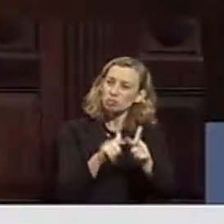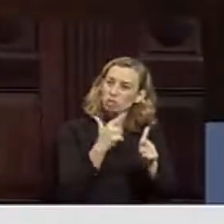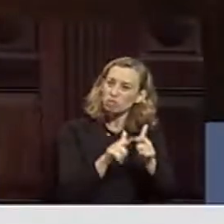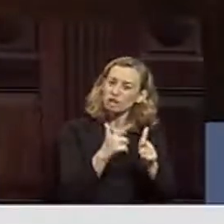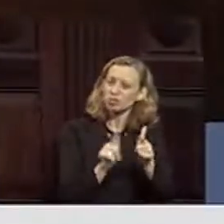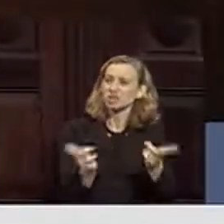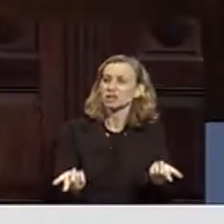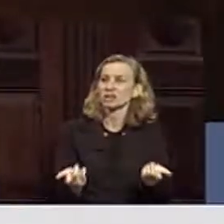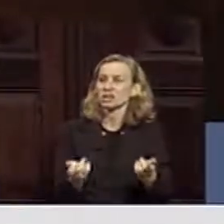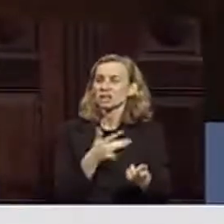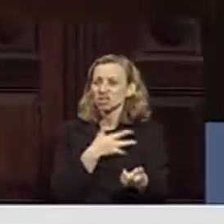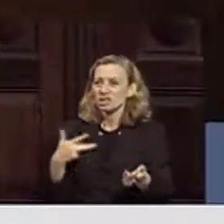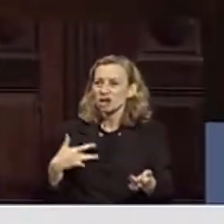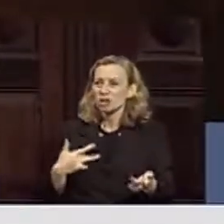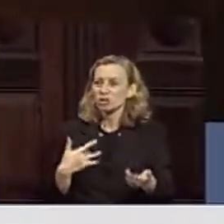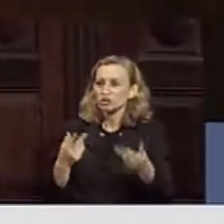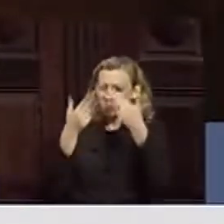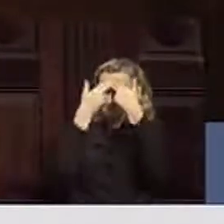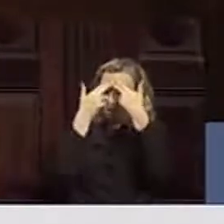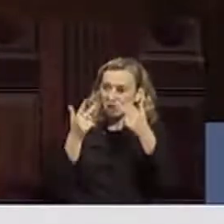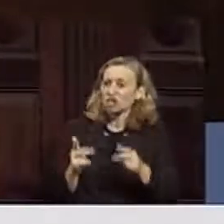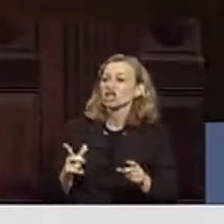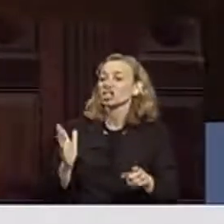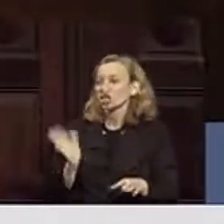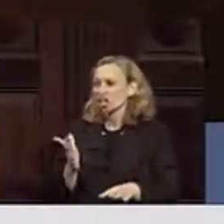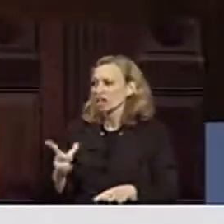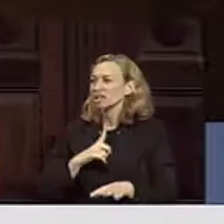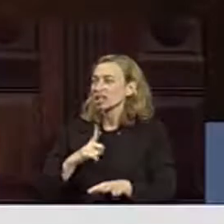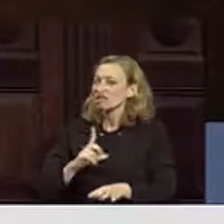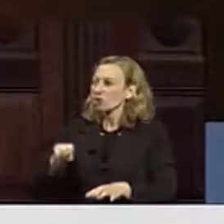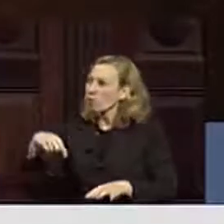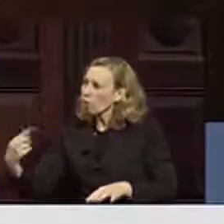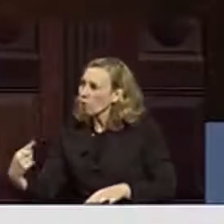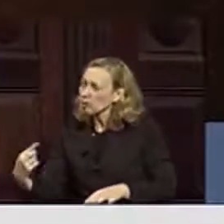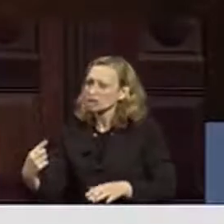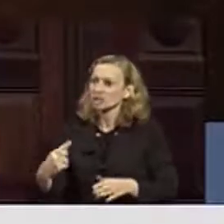mental, pois já tínhamos outra representação